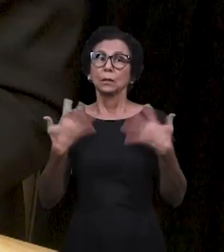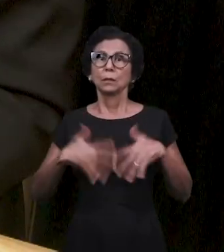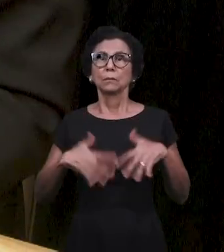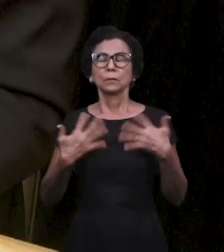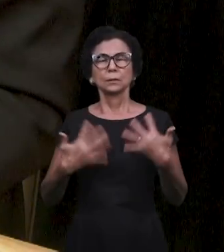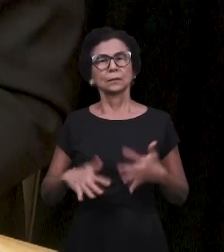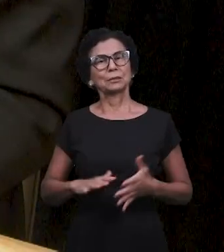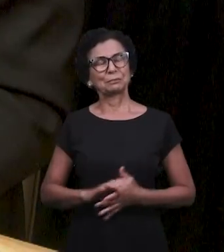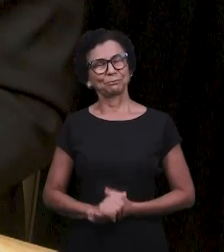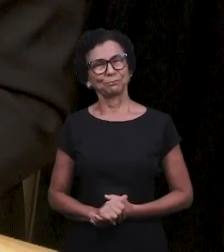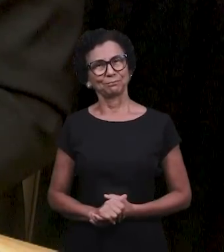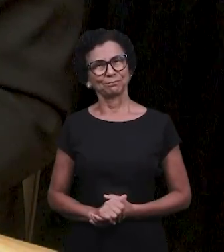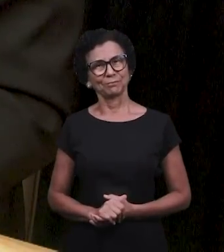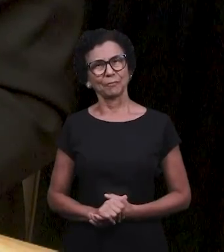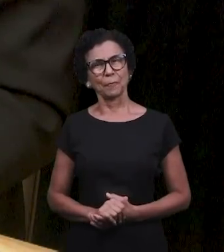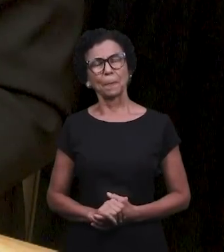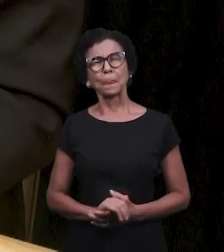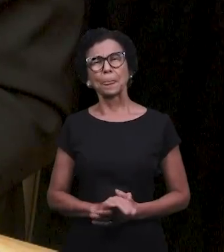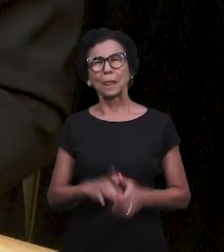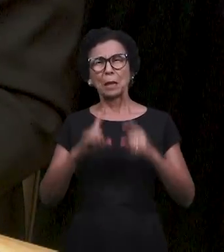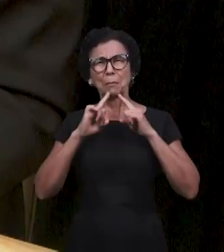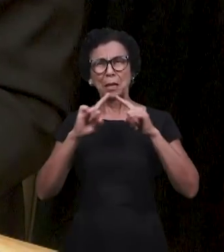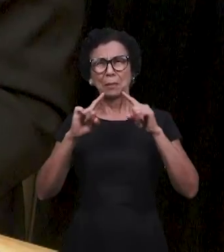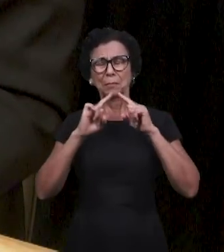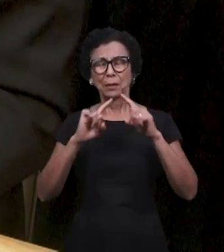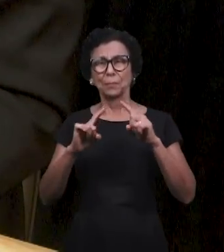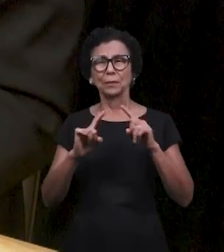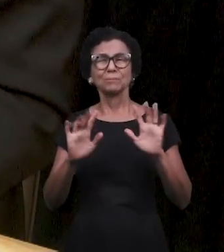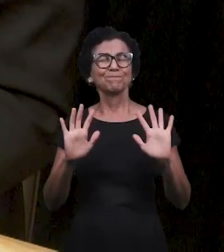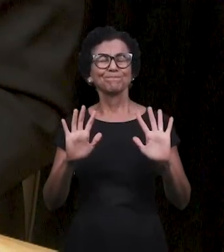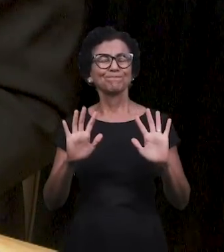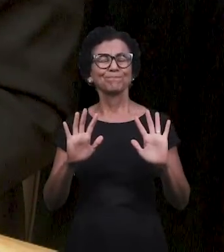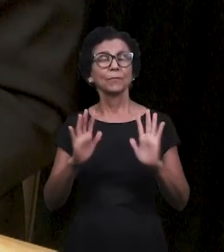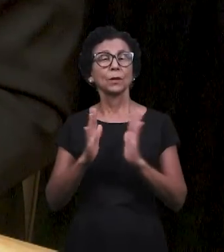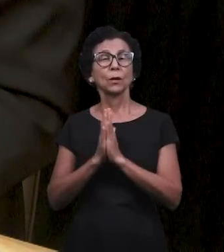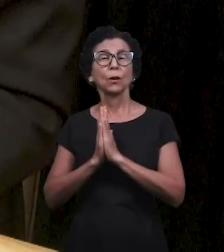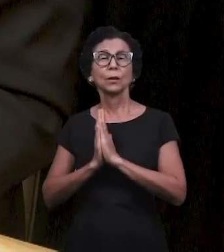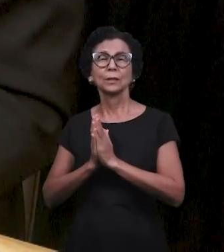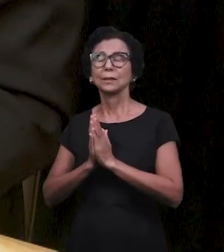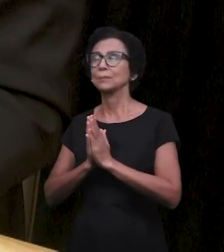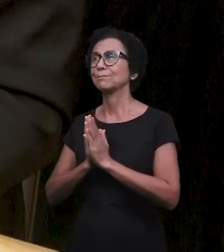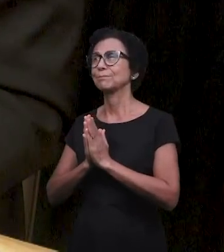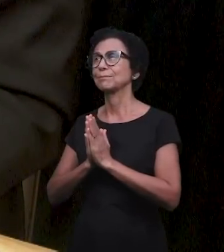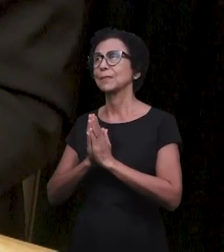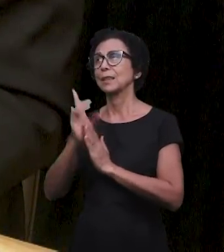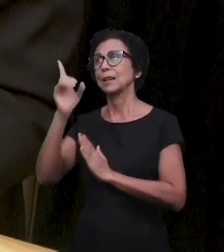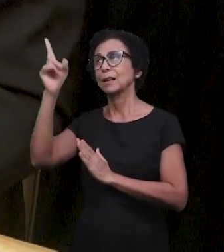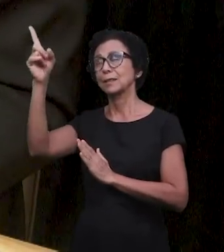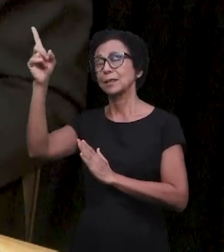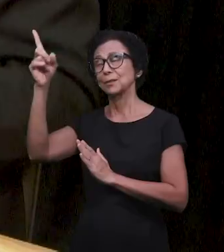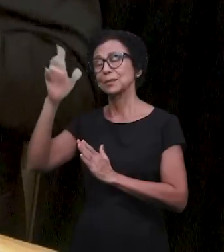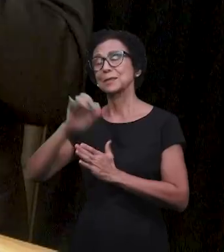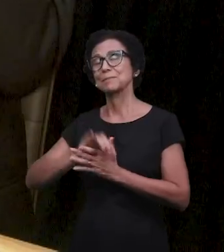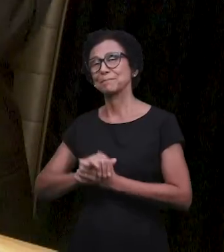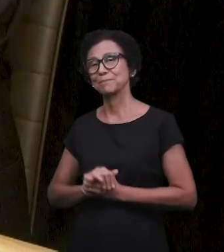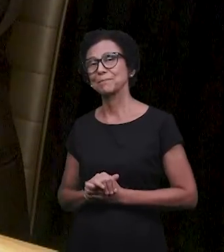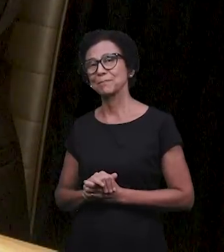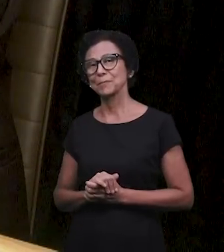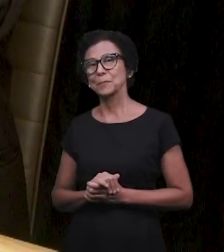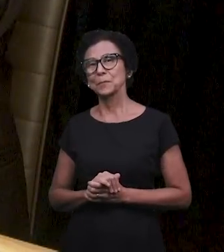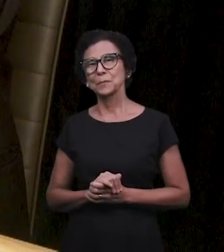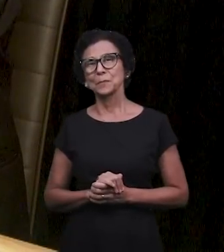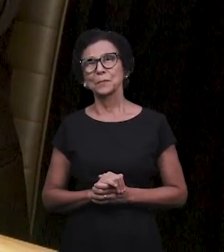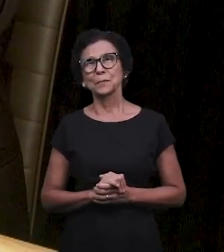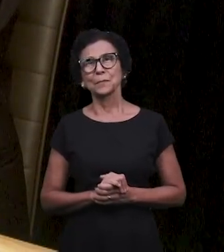Mas você, ao invés de murmurar, busque a Deus. Vamos ver isso mais tarde lá, né?